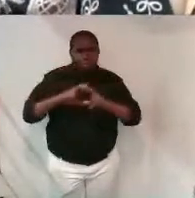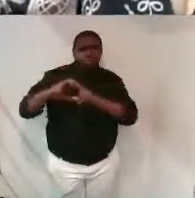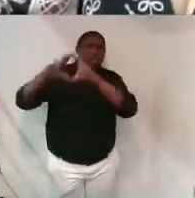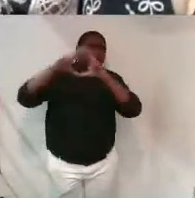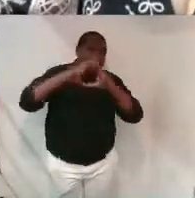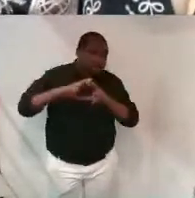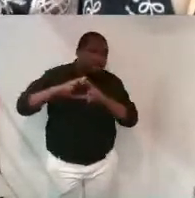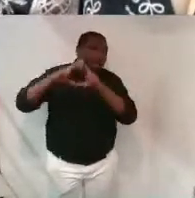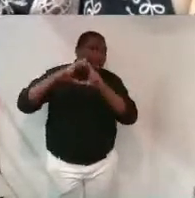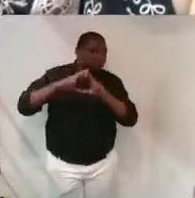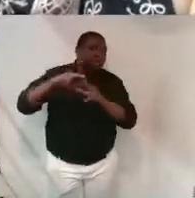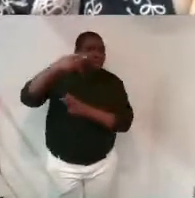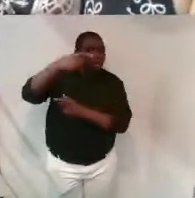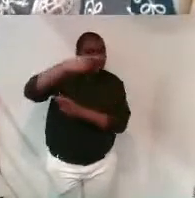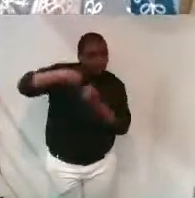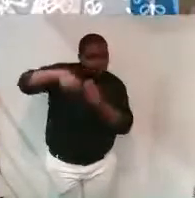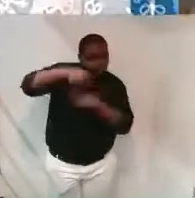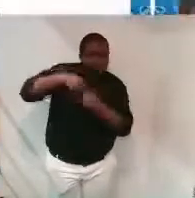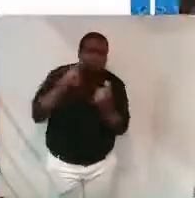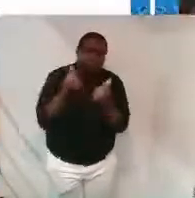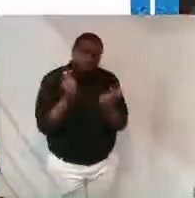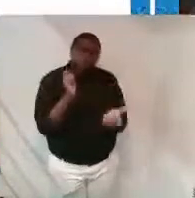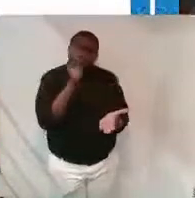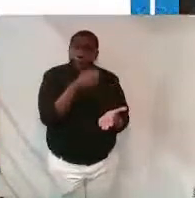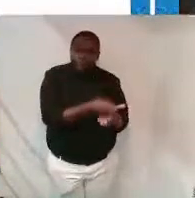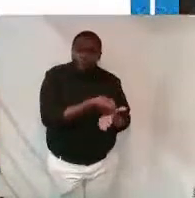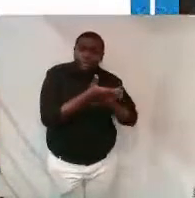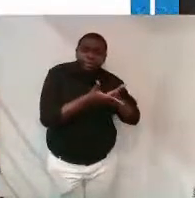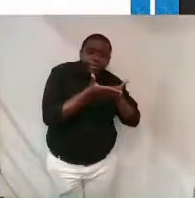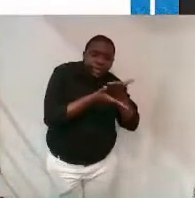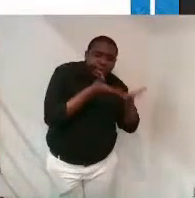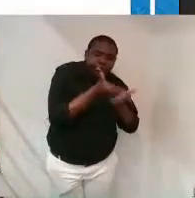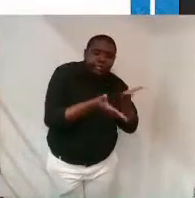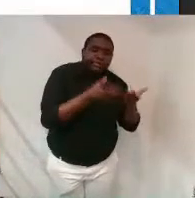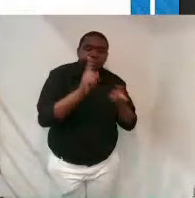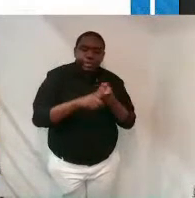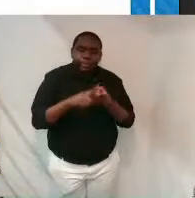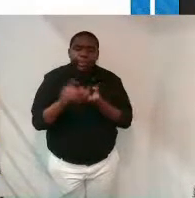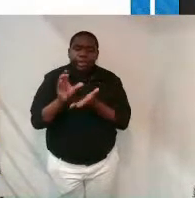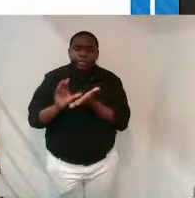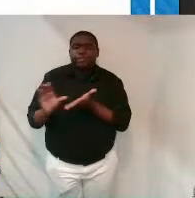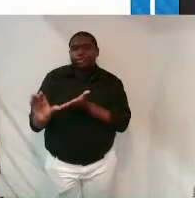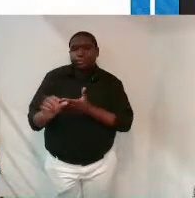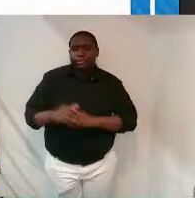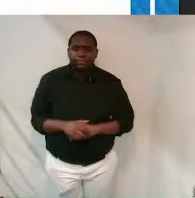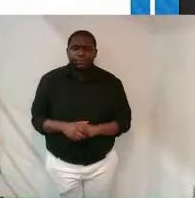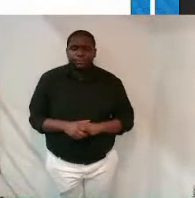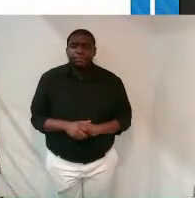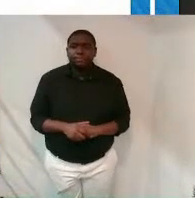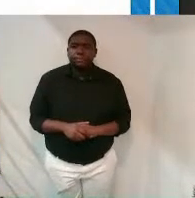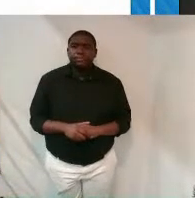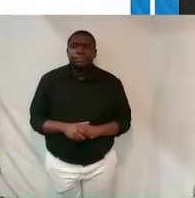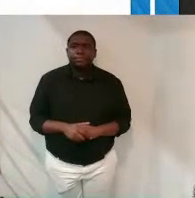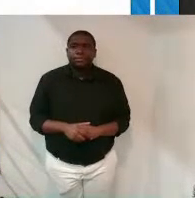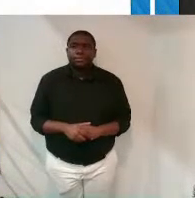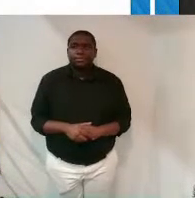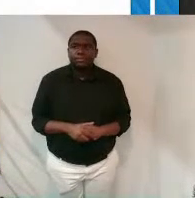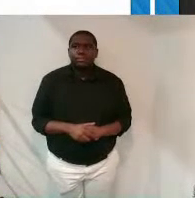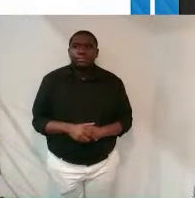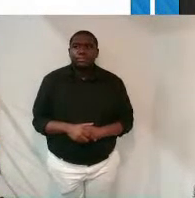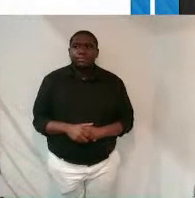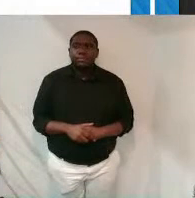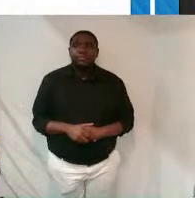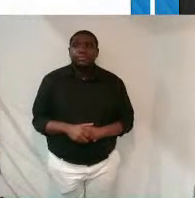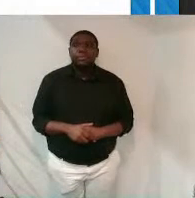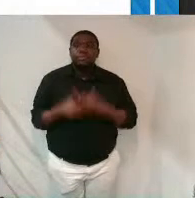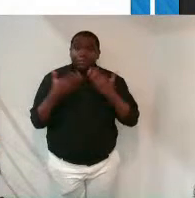tem que prever, além do pagamento dos serviços, a capacidade de investimentos. Nesse cenário de